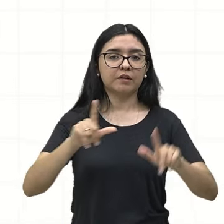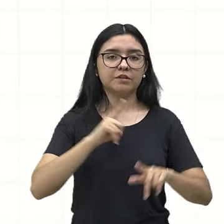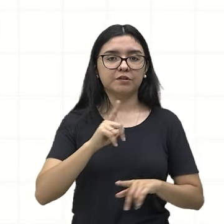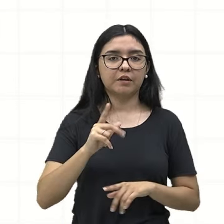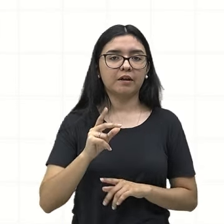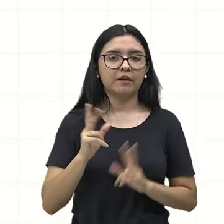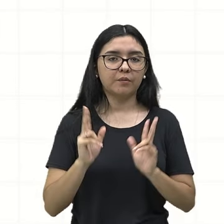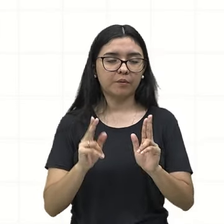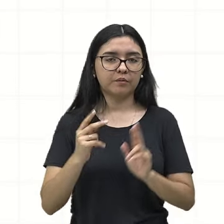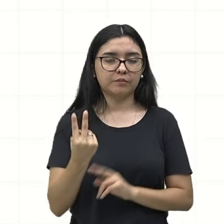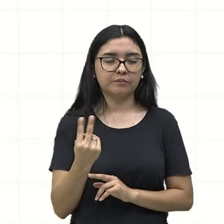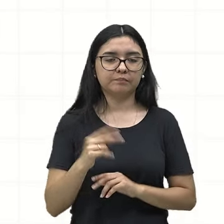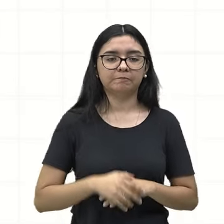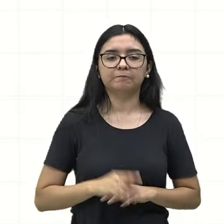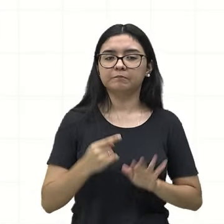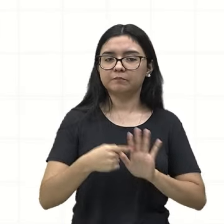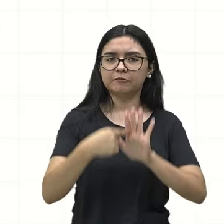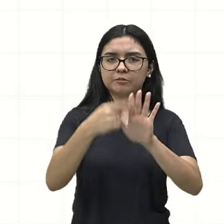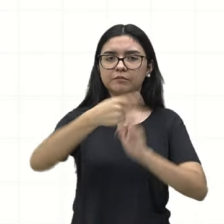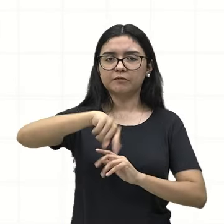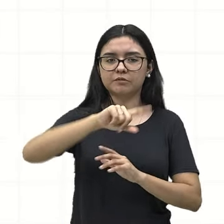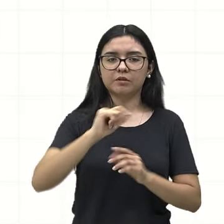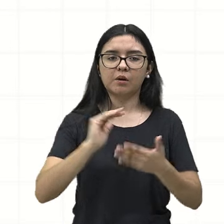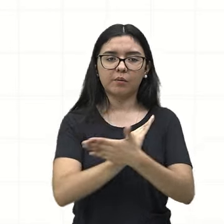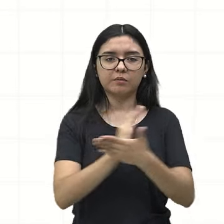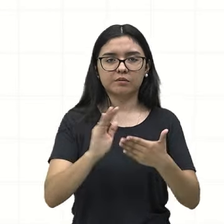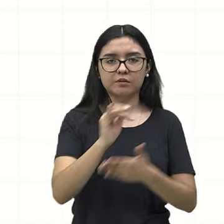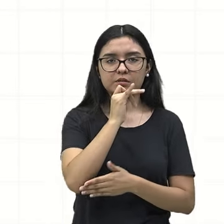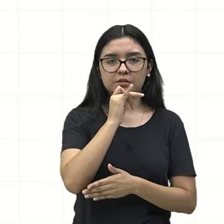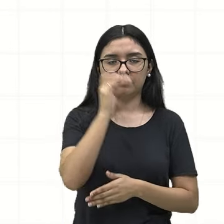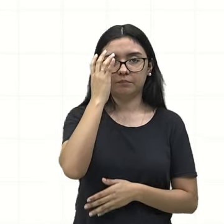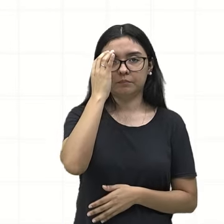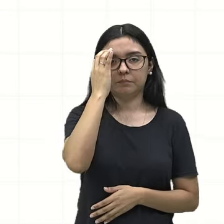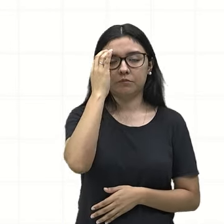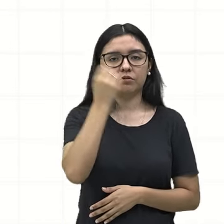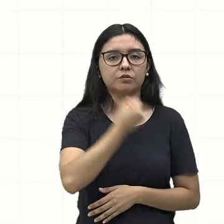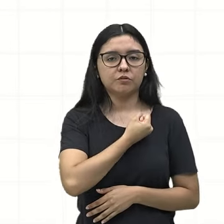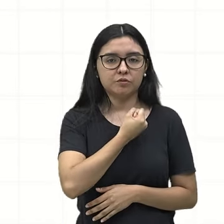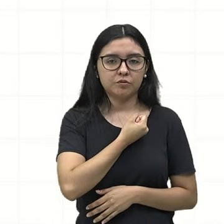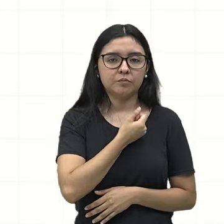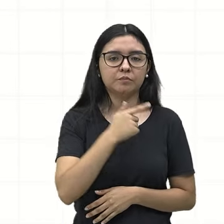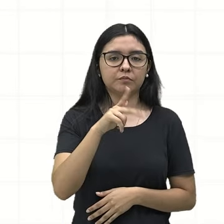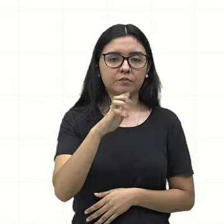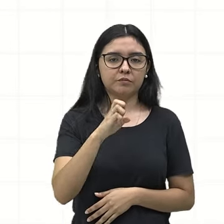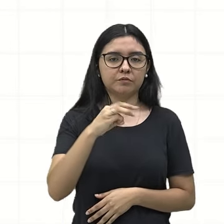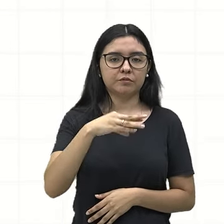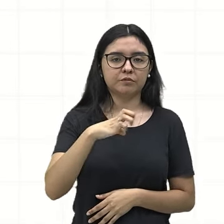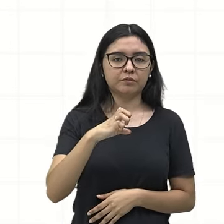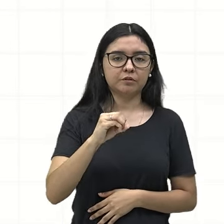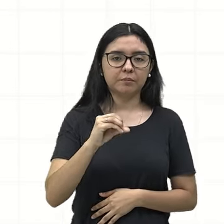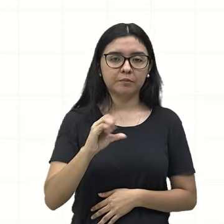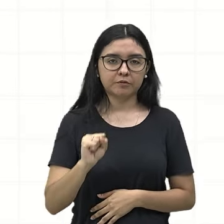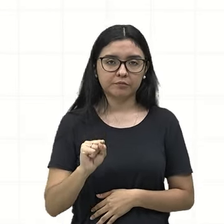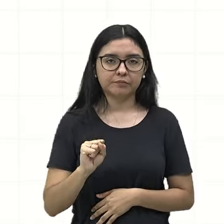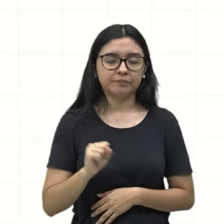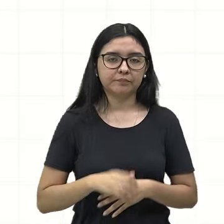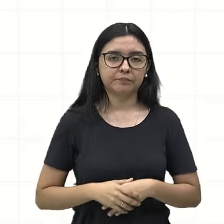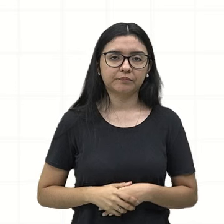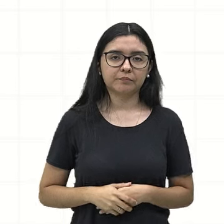Olha só, vou te mostrar aqui alguns exemplos de números primos que são ditos como primos